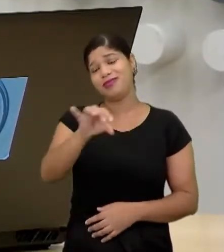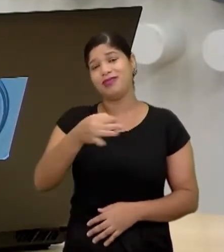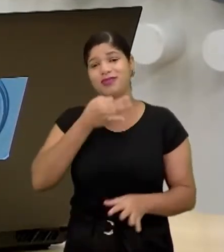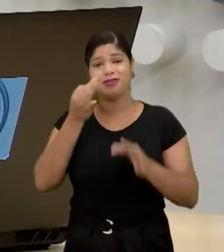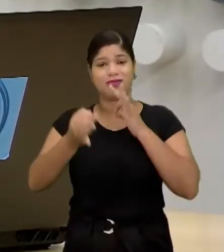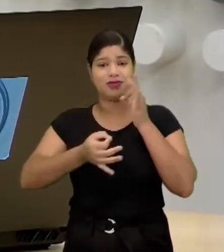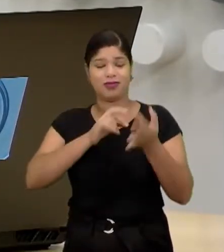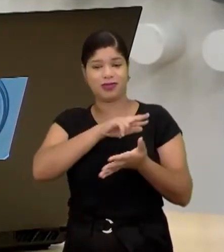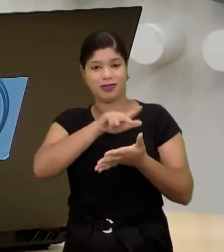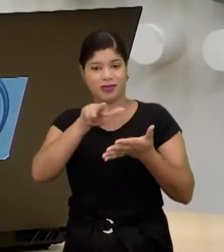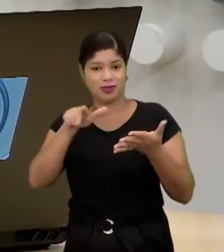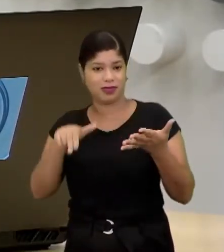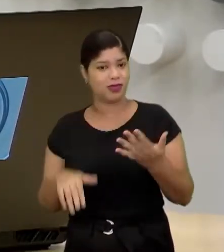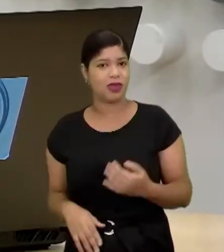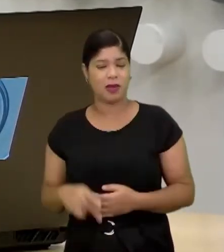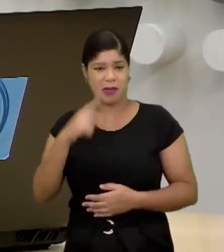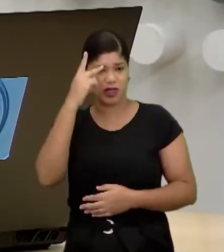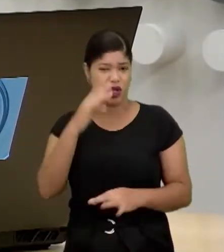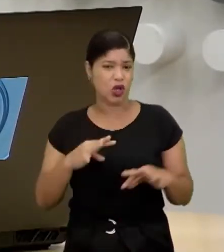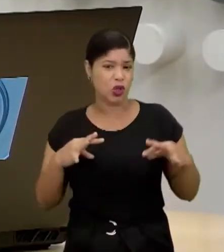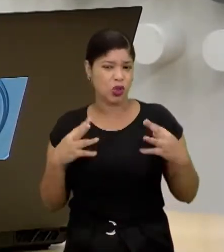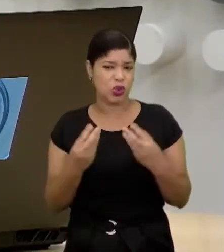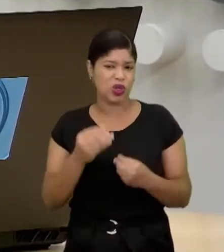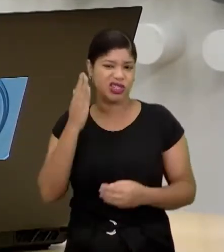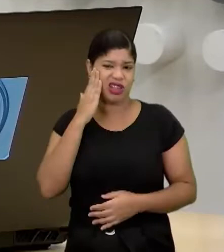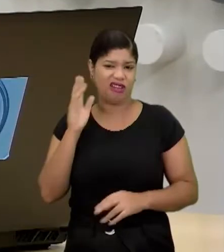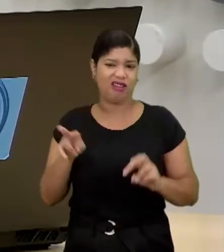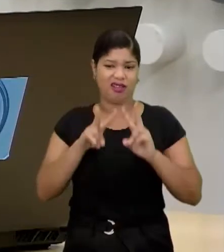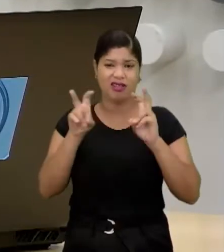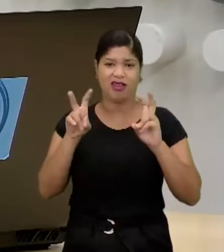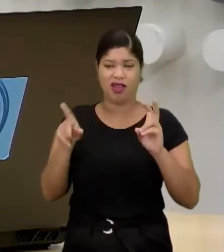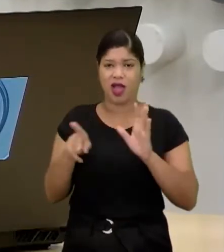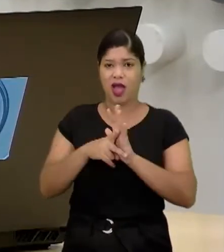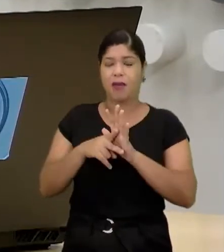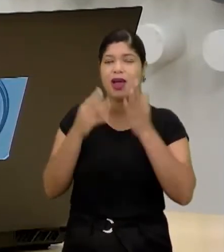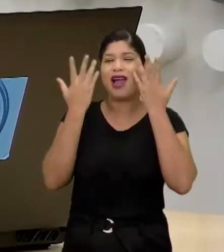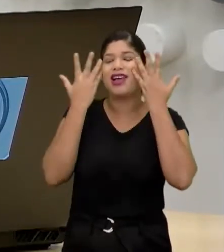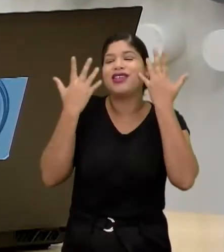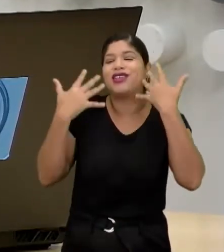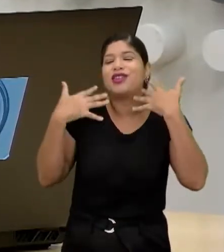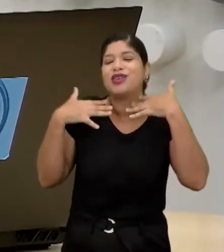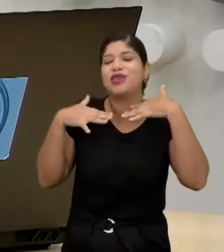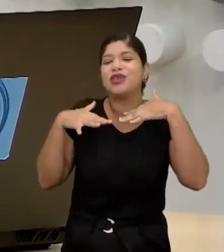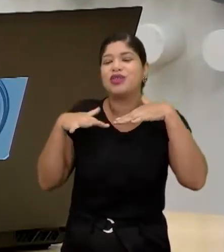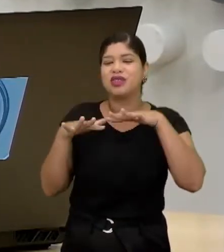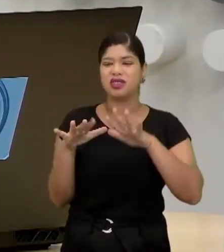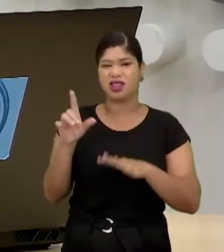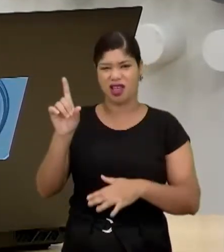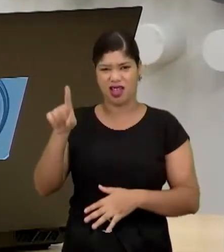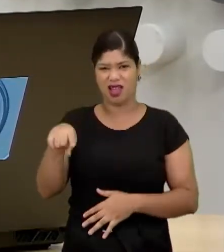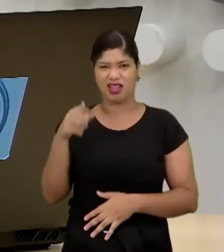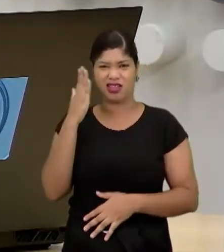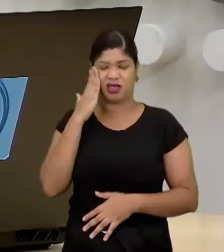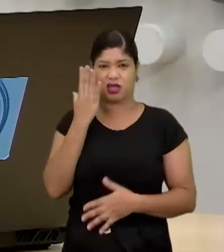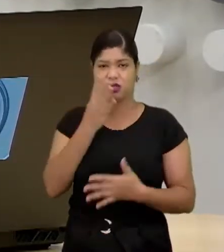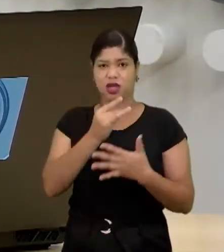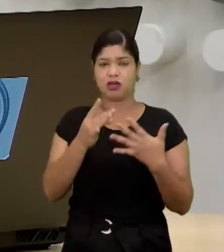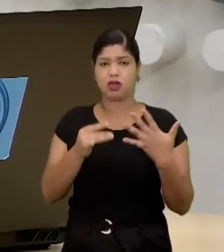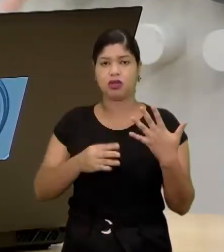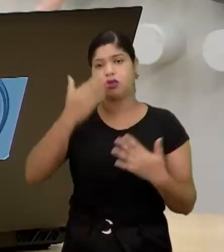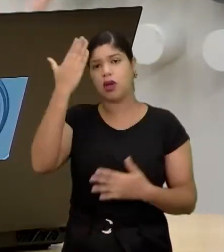hoje pouco se sabe sobre a natureza humana no sentido de Olha só não há nada